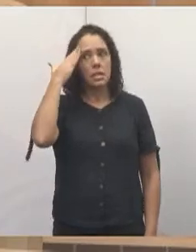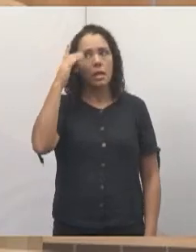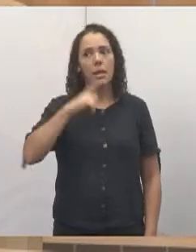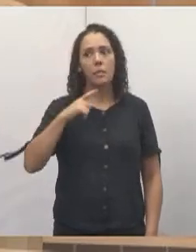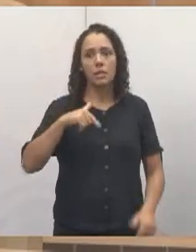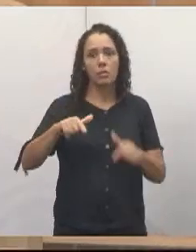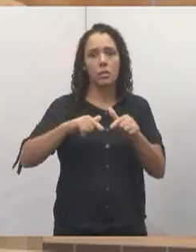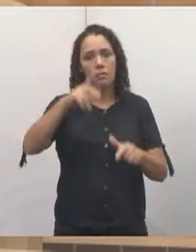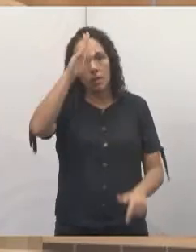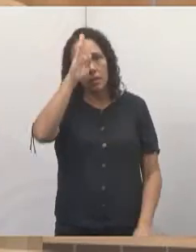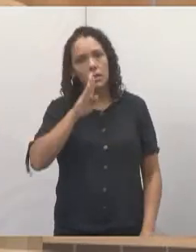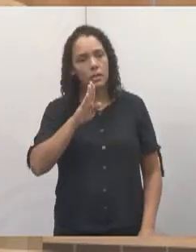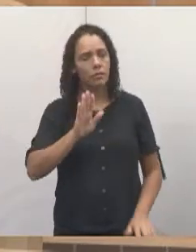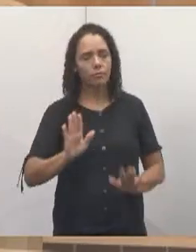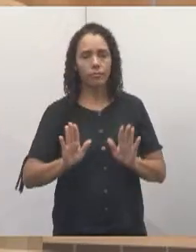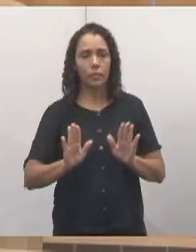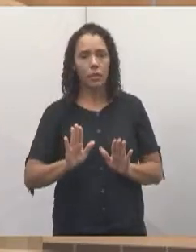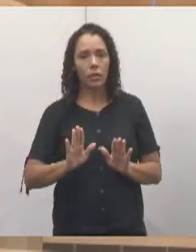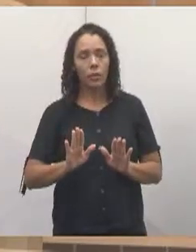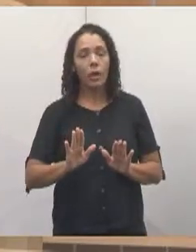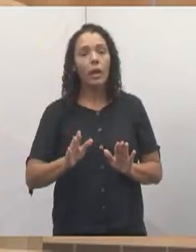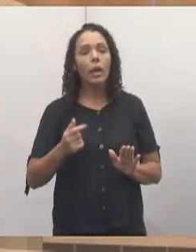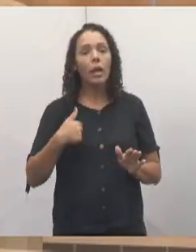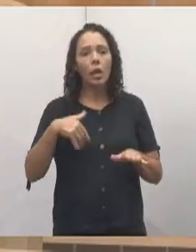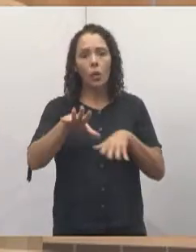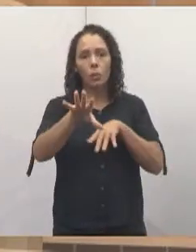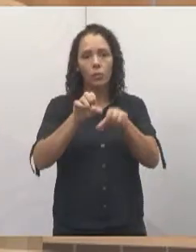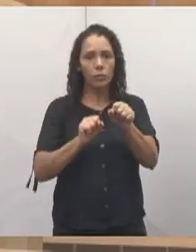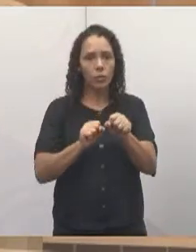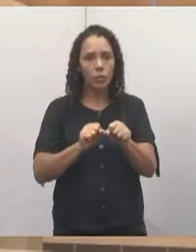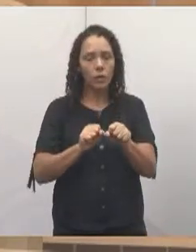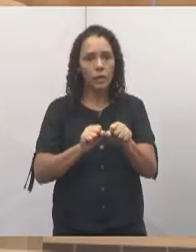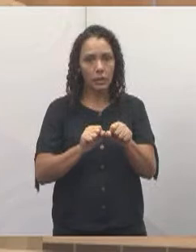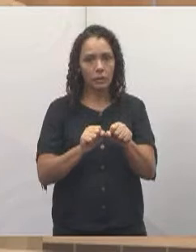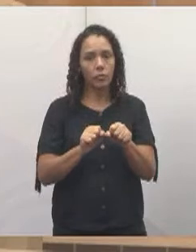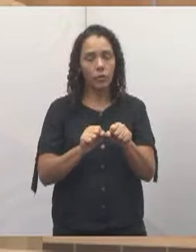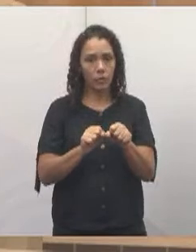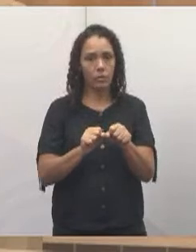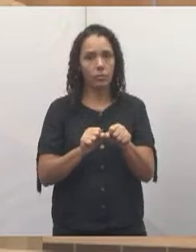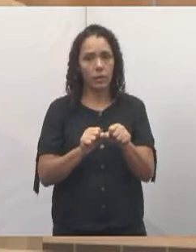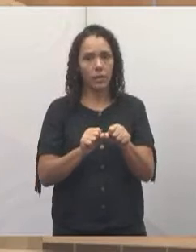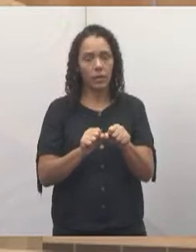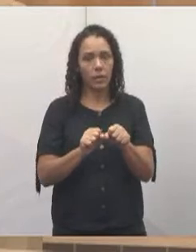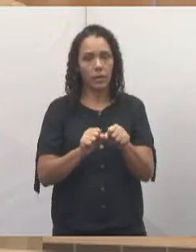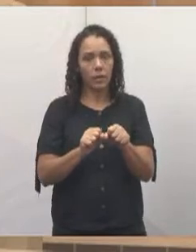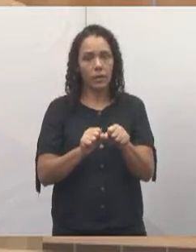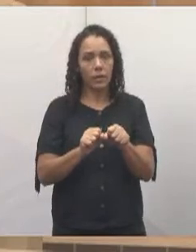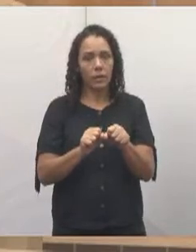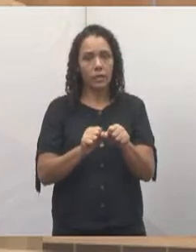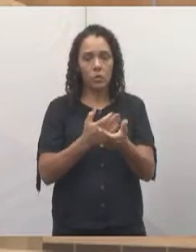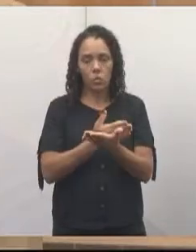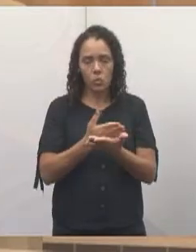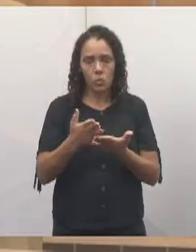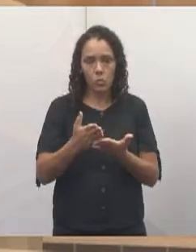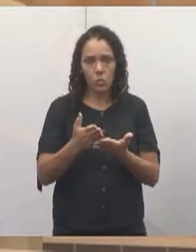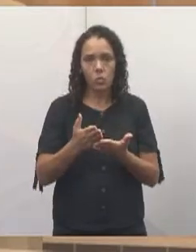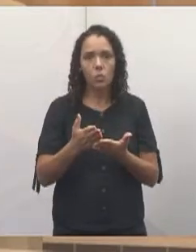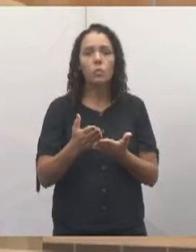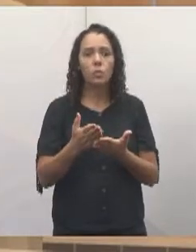Logo que me formei, fiz assistência judiciária, e ali, e com todo